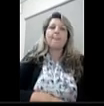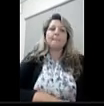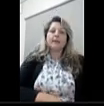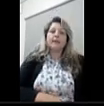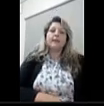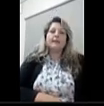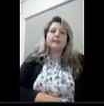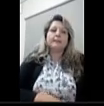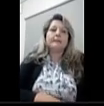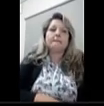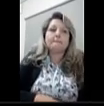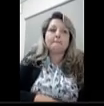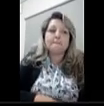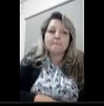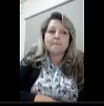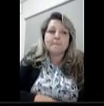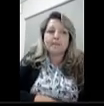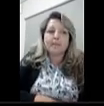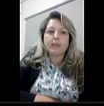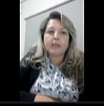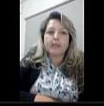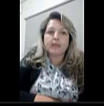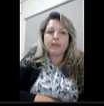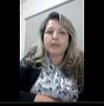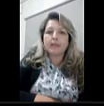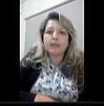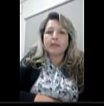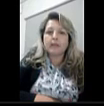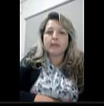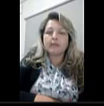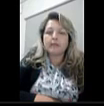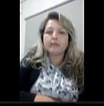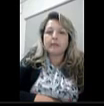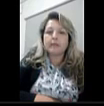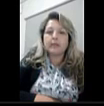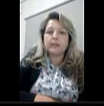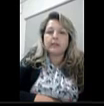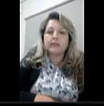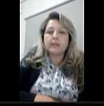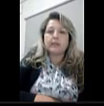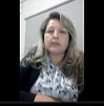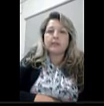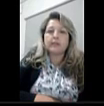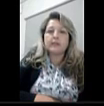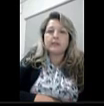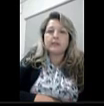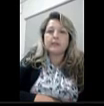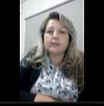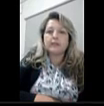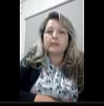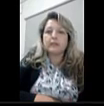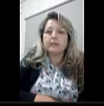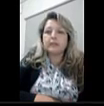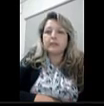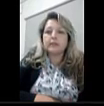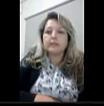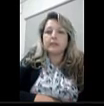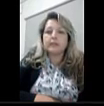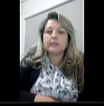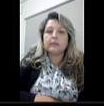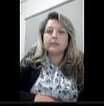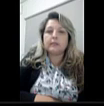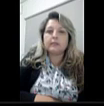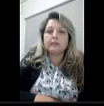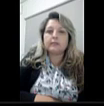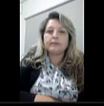novo a questão de sequenciação organização de informações memória operacional fonológica então são muitas funções cognitivas que podem